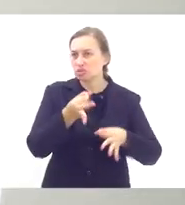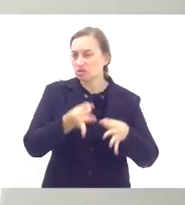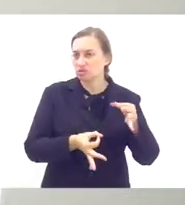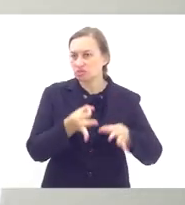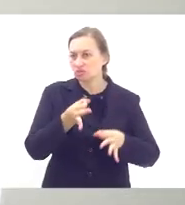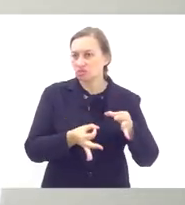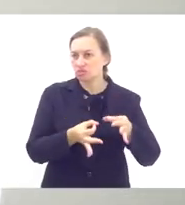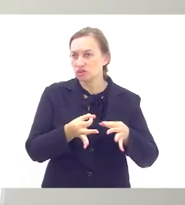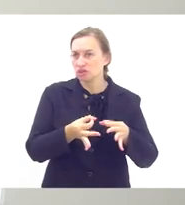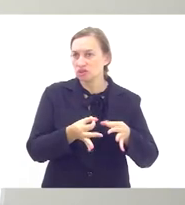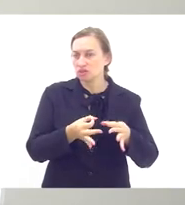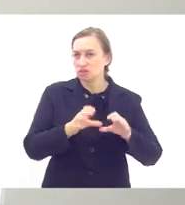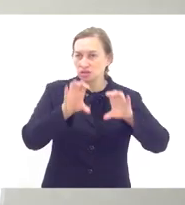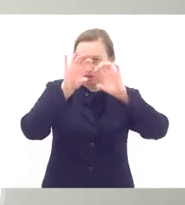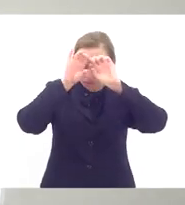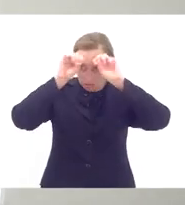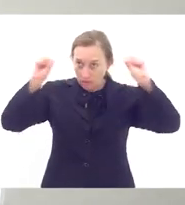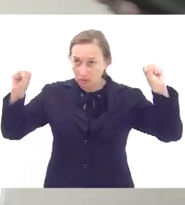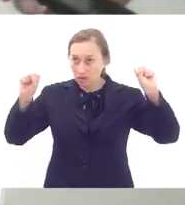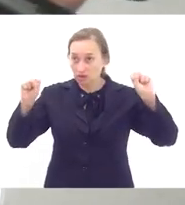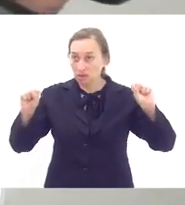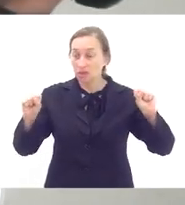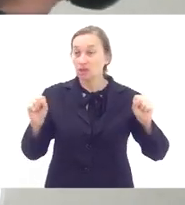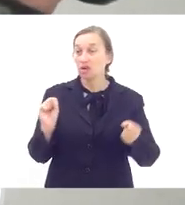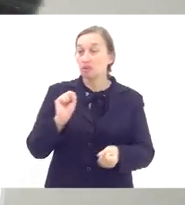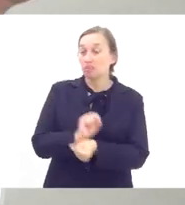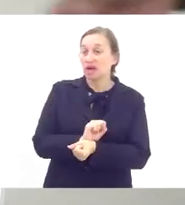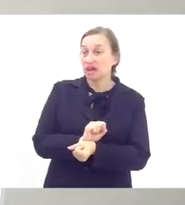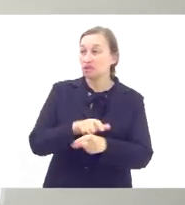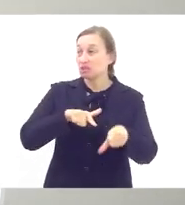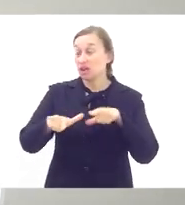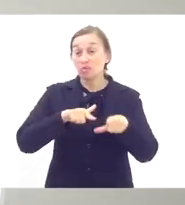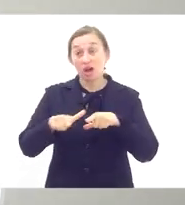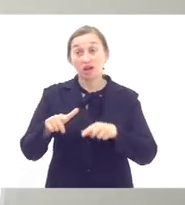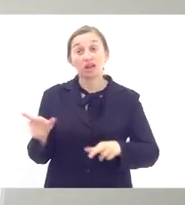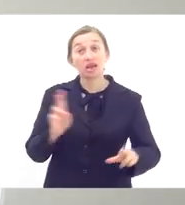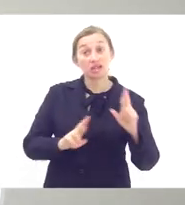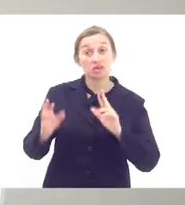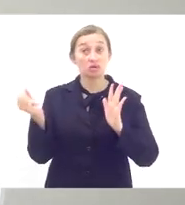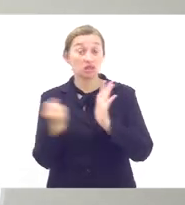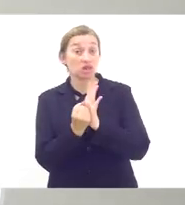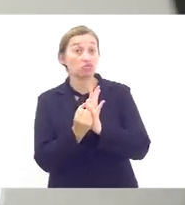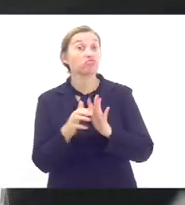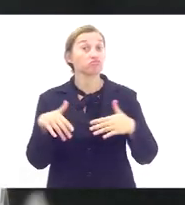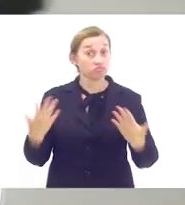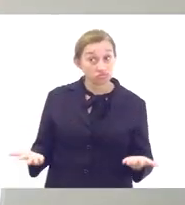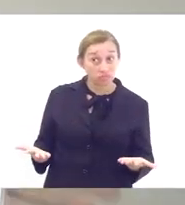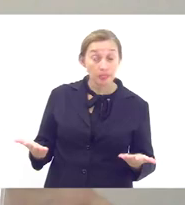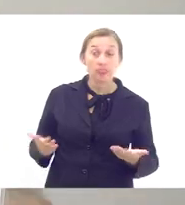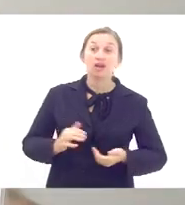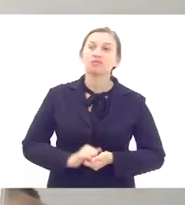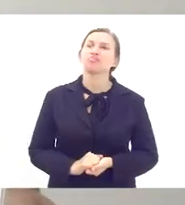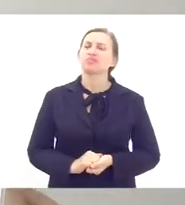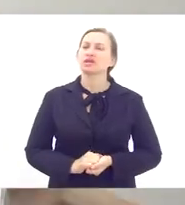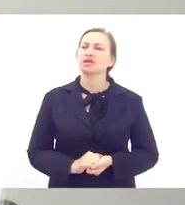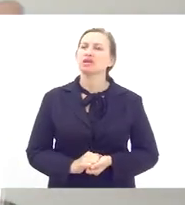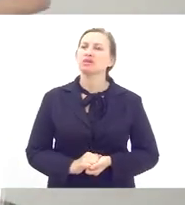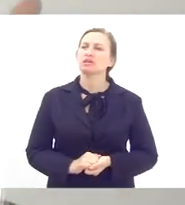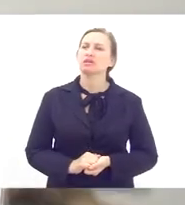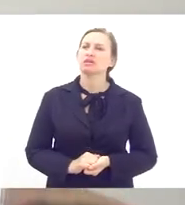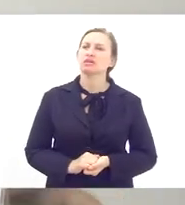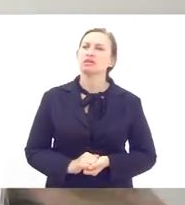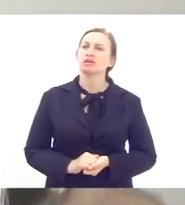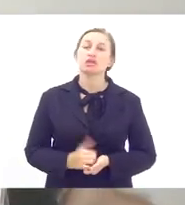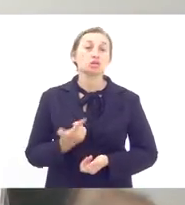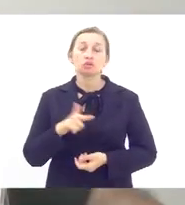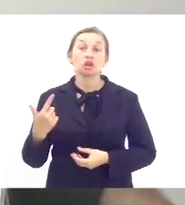a sua execução suspensa, né, em relação ao selo. E de forma que, né,